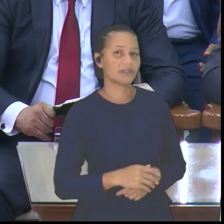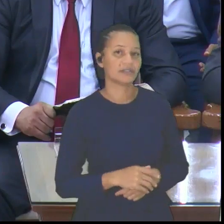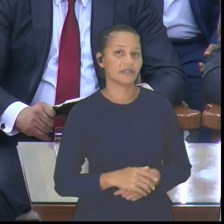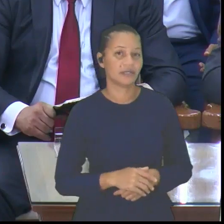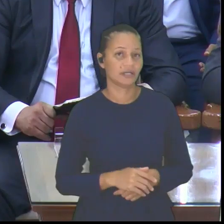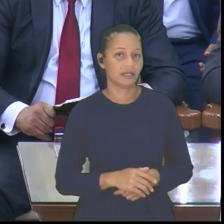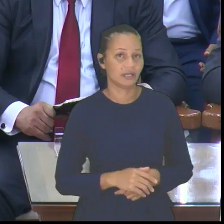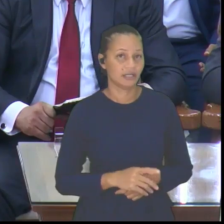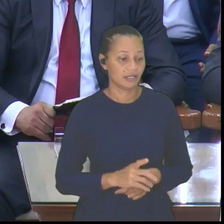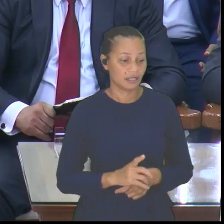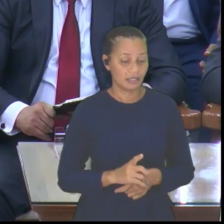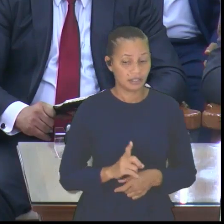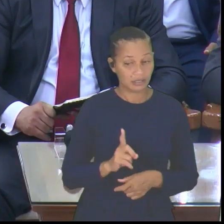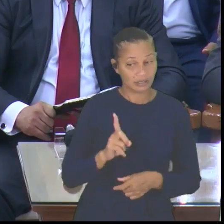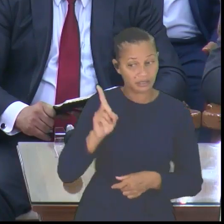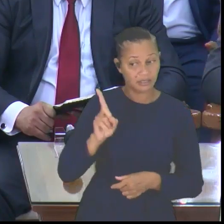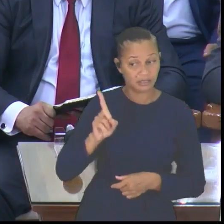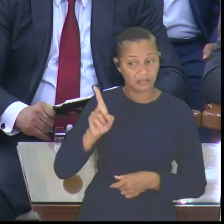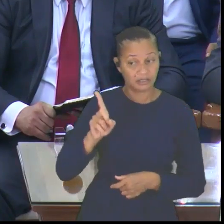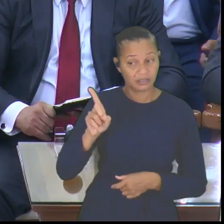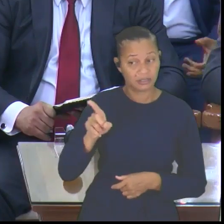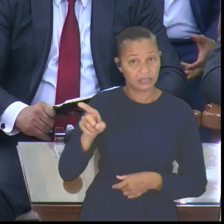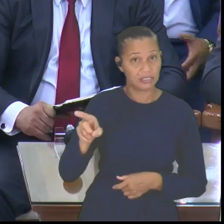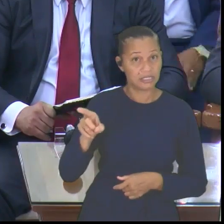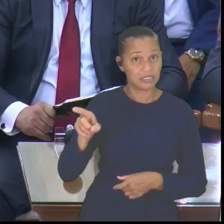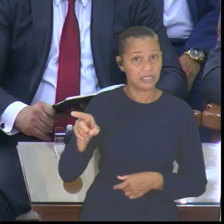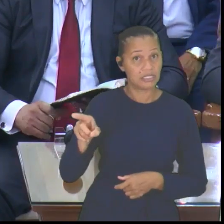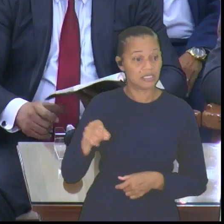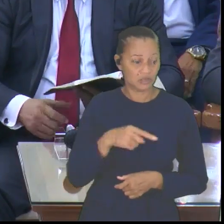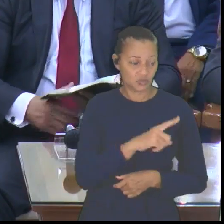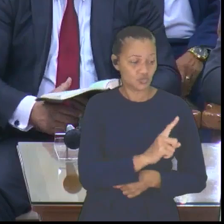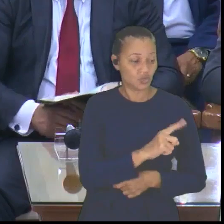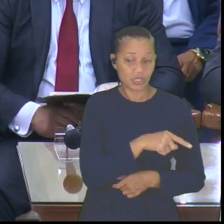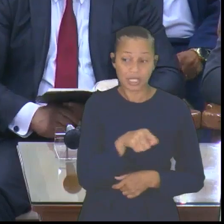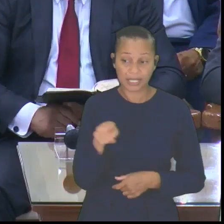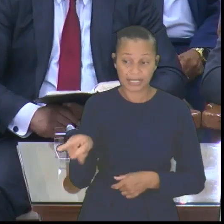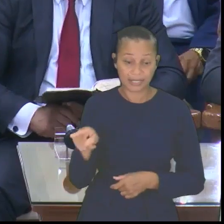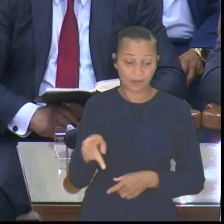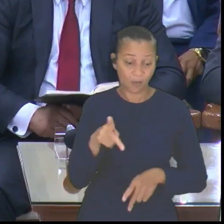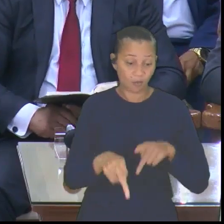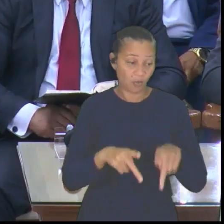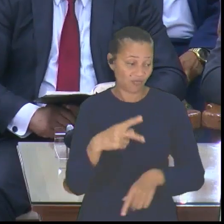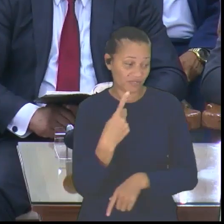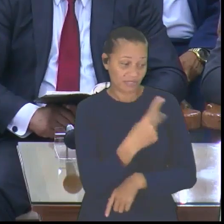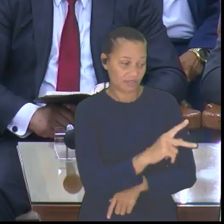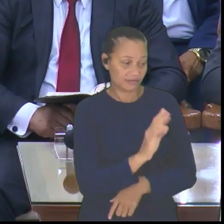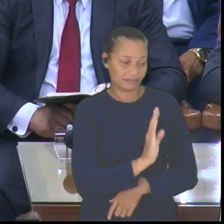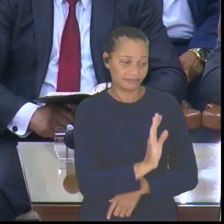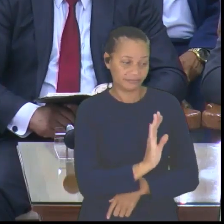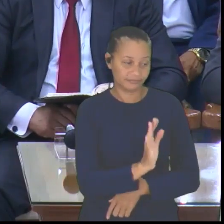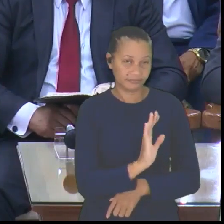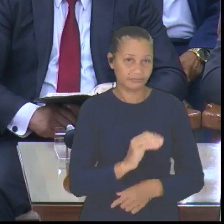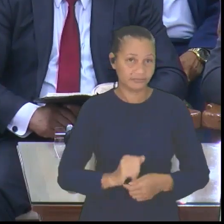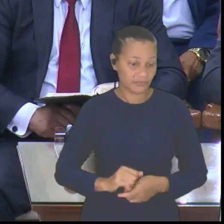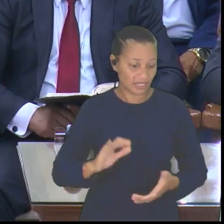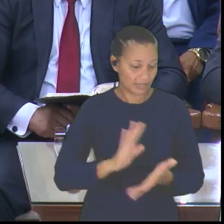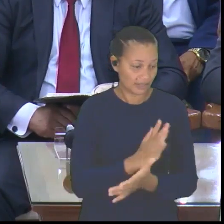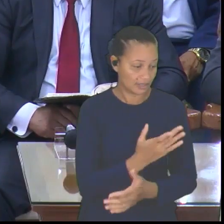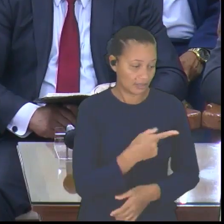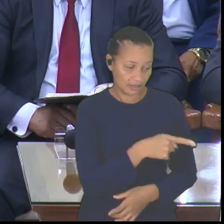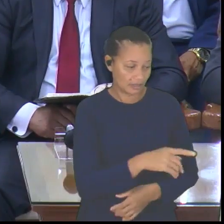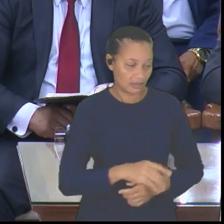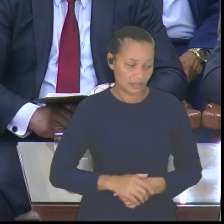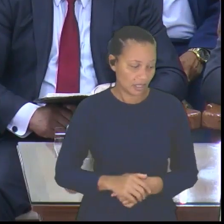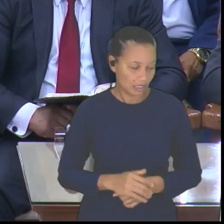Essa carta é para ele. Porque o povo não é seu, que ele está dizendo que vai destruir, a cidade não